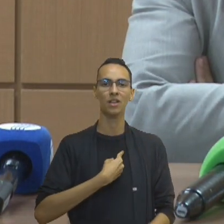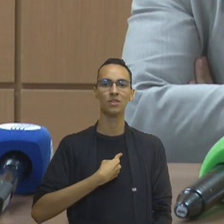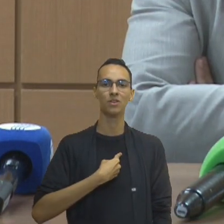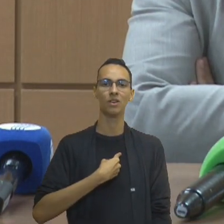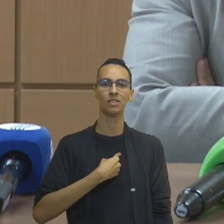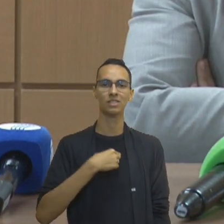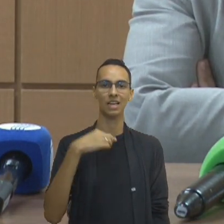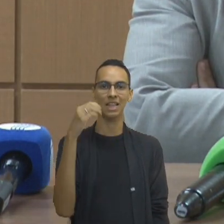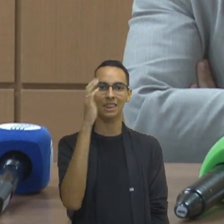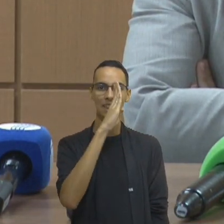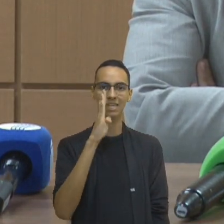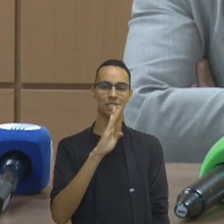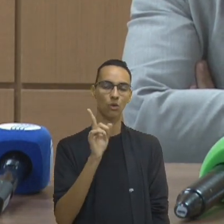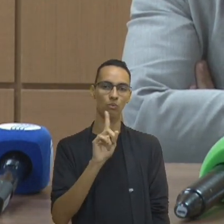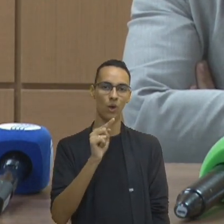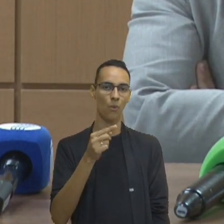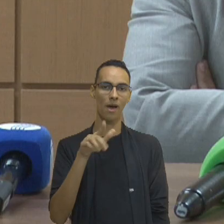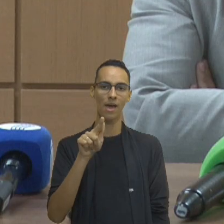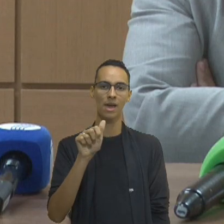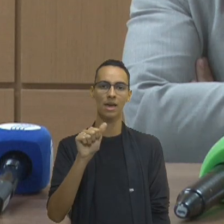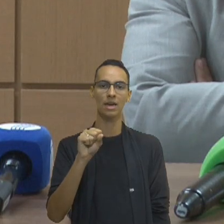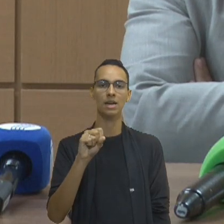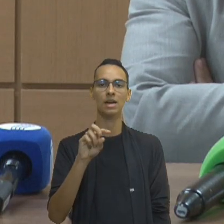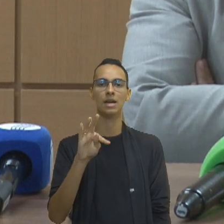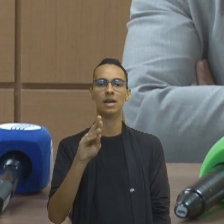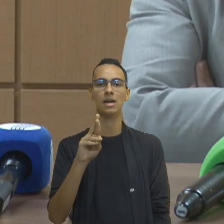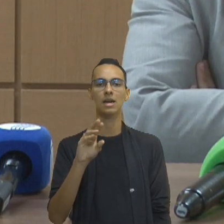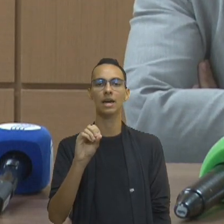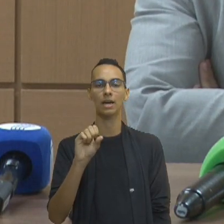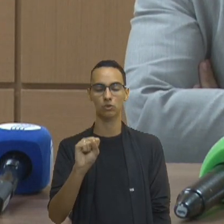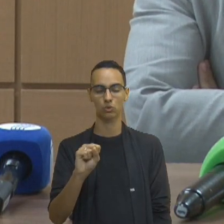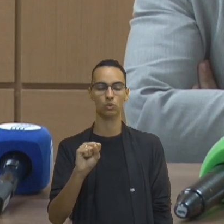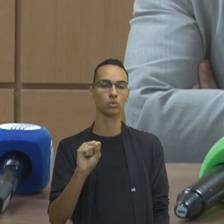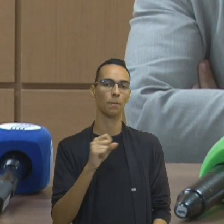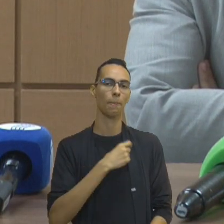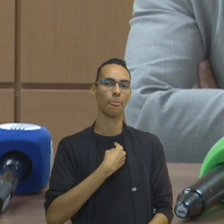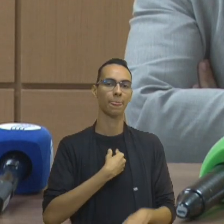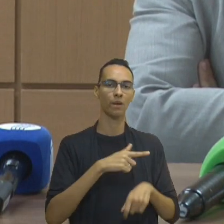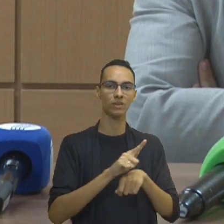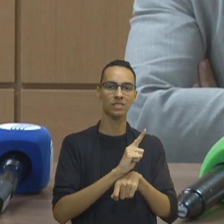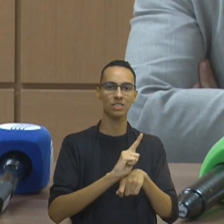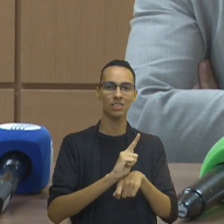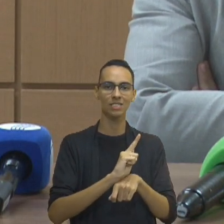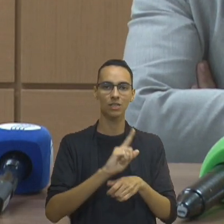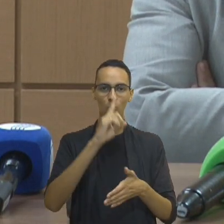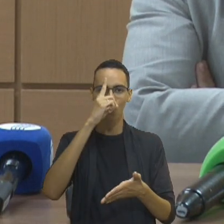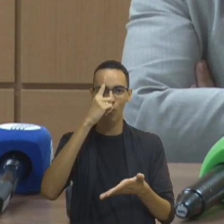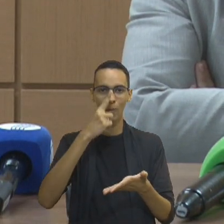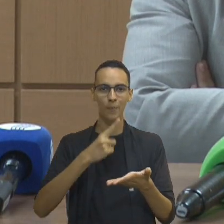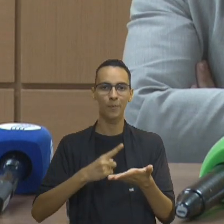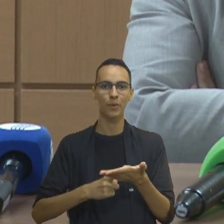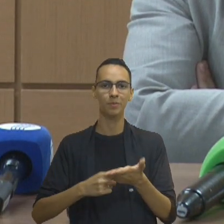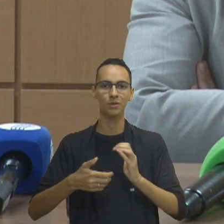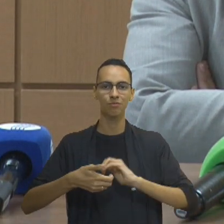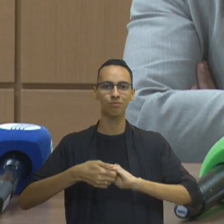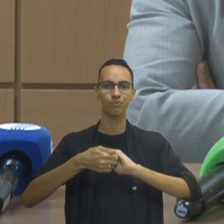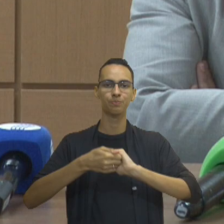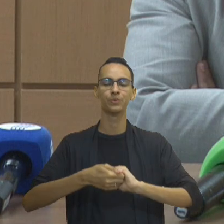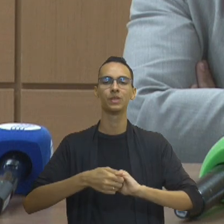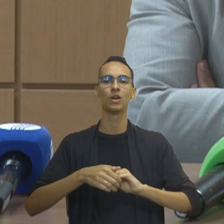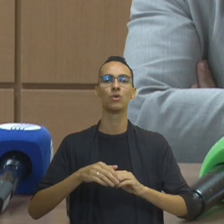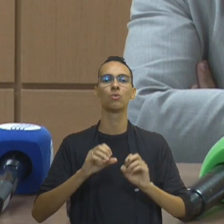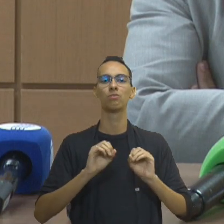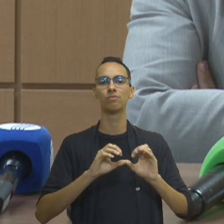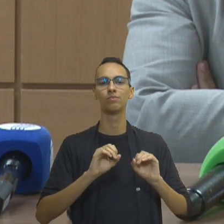e não gasto. E, nesse sentido, a nossa gestão está comprometida com a assistência estudantil. Então, a despeito de todos